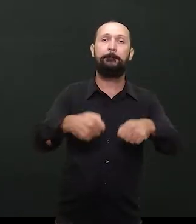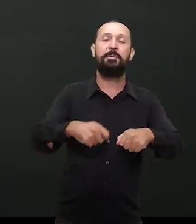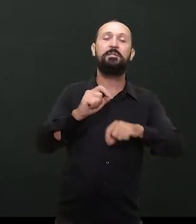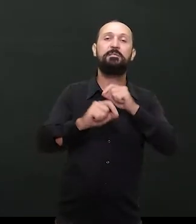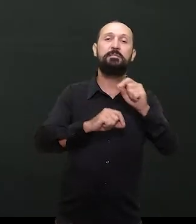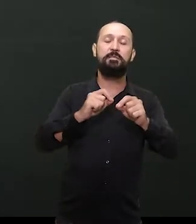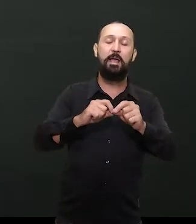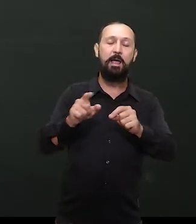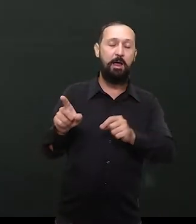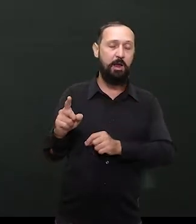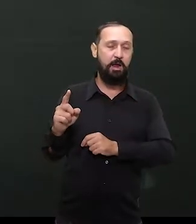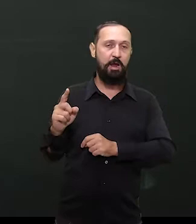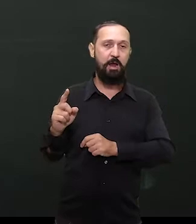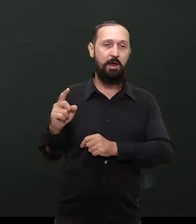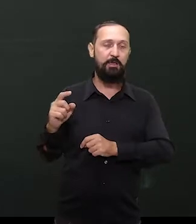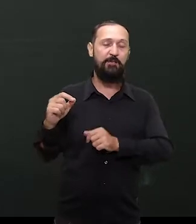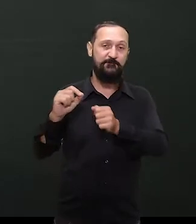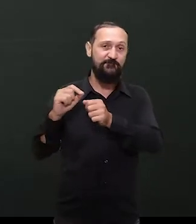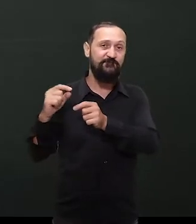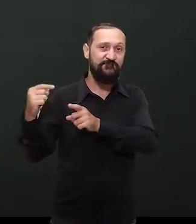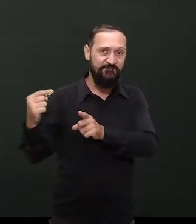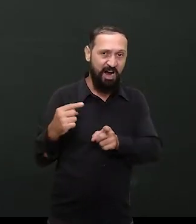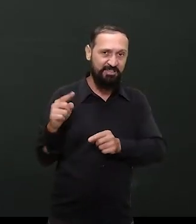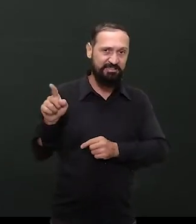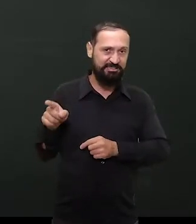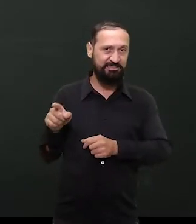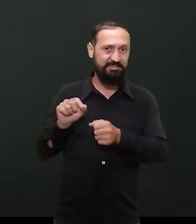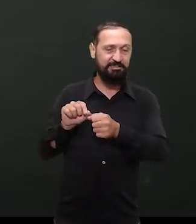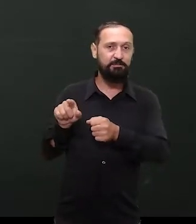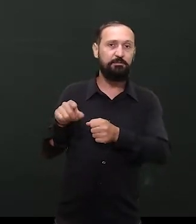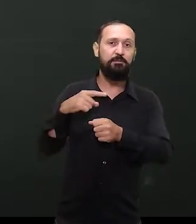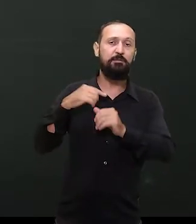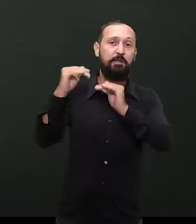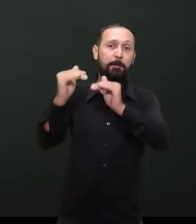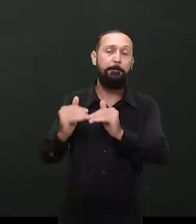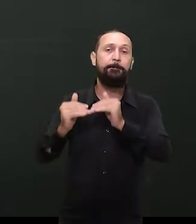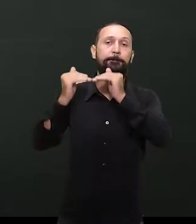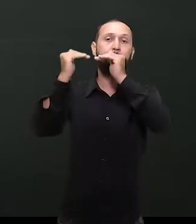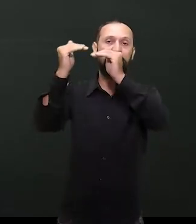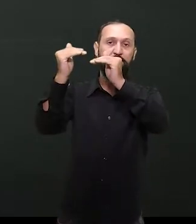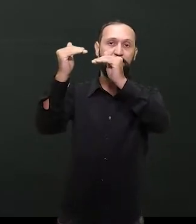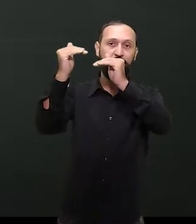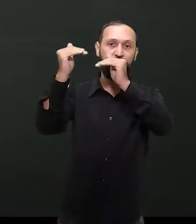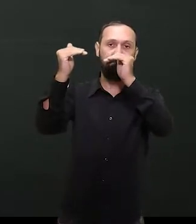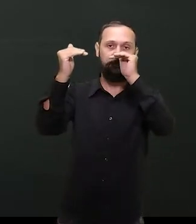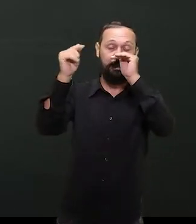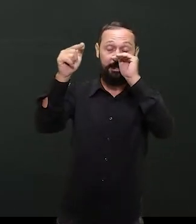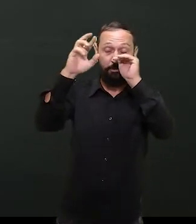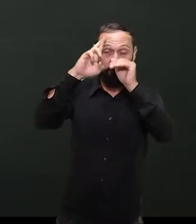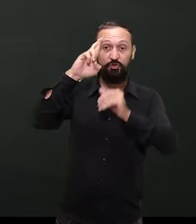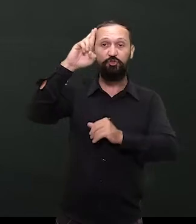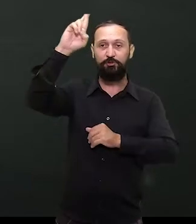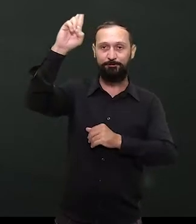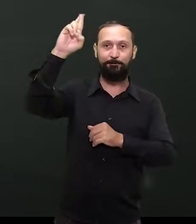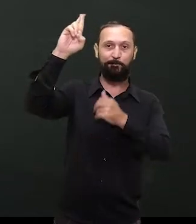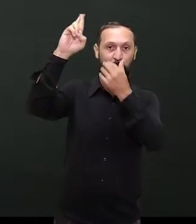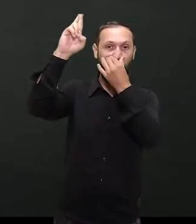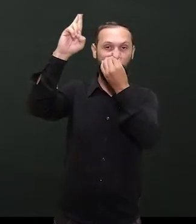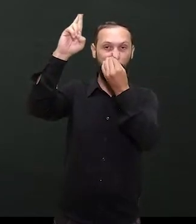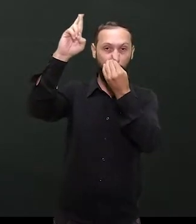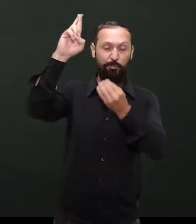necessariamente o autor tem que ter uma um cargo superior a vítima né ele